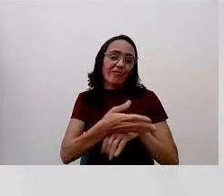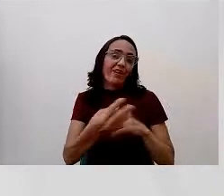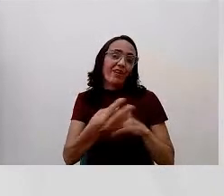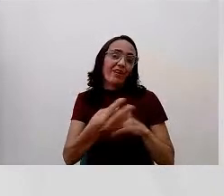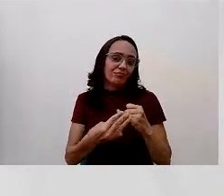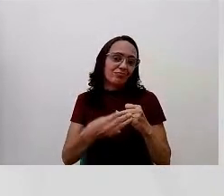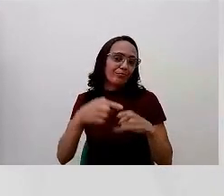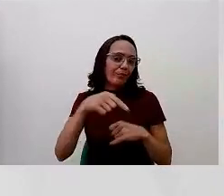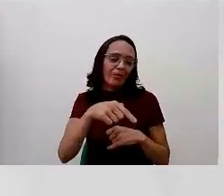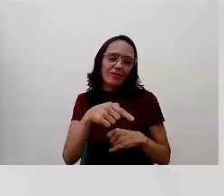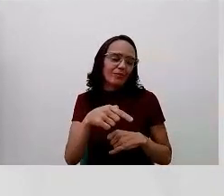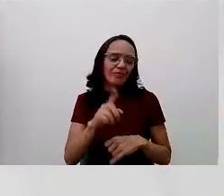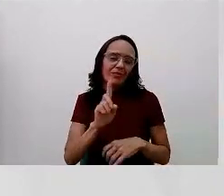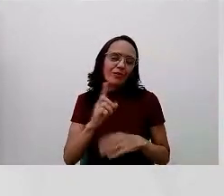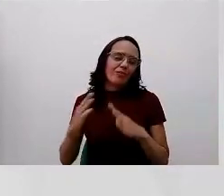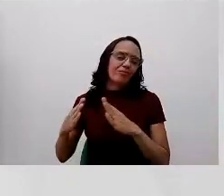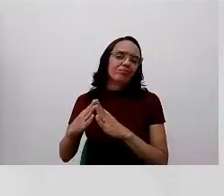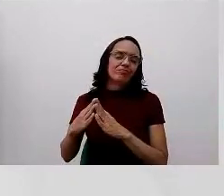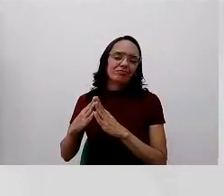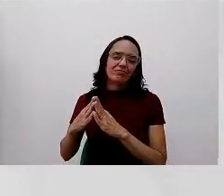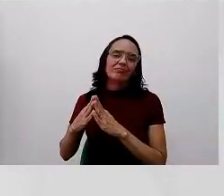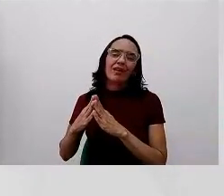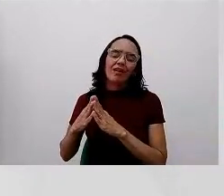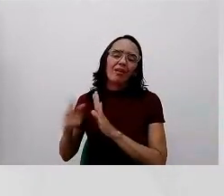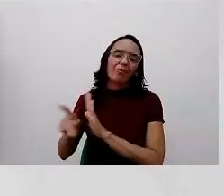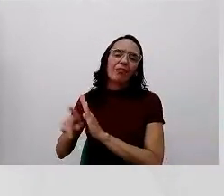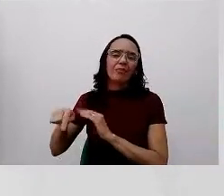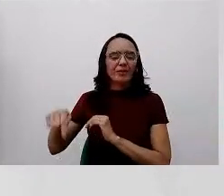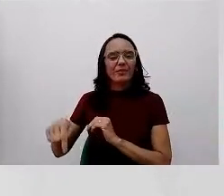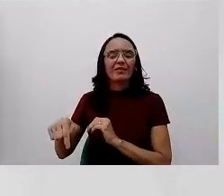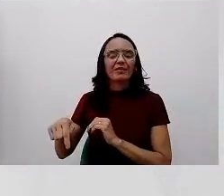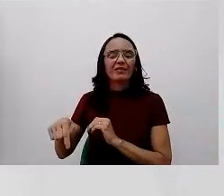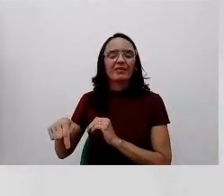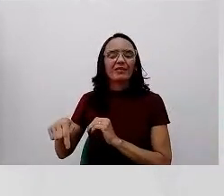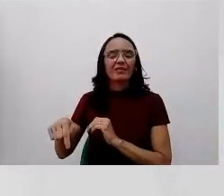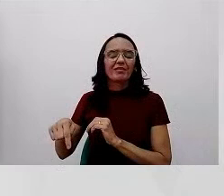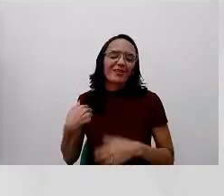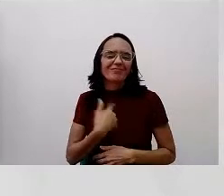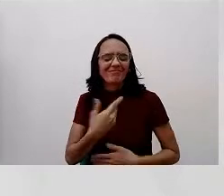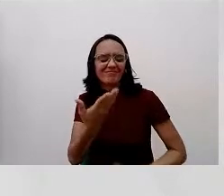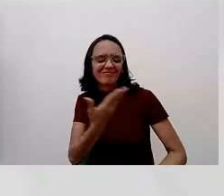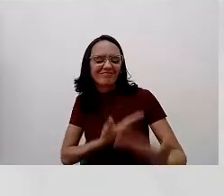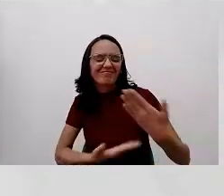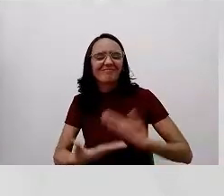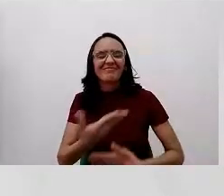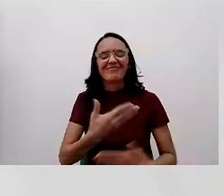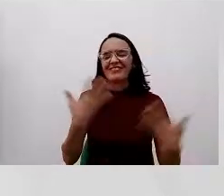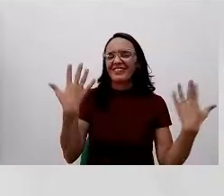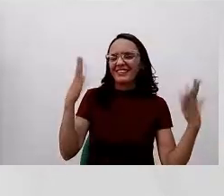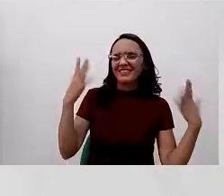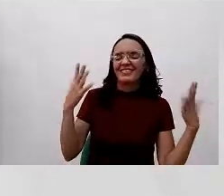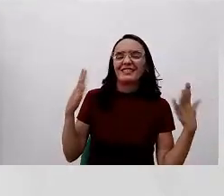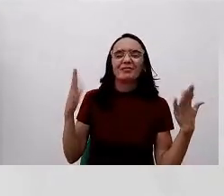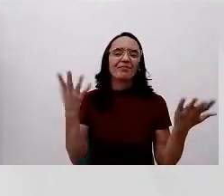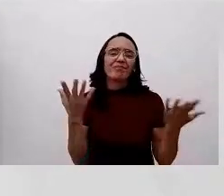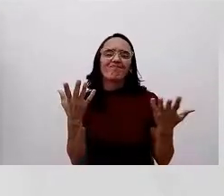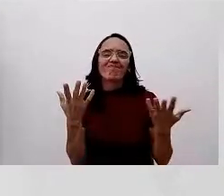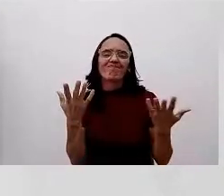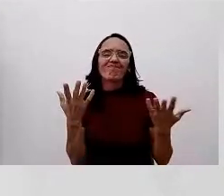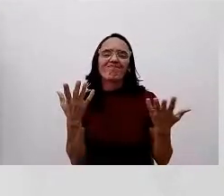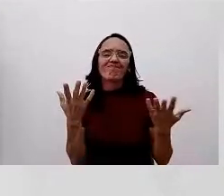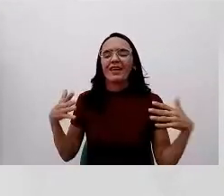cheio, né, trocando calor humano, trocando aplausos, trocando risos, né? para que a gente pudesse, né, ter mais um pouco